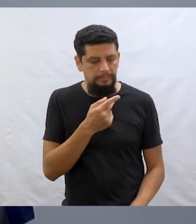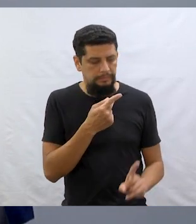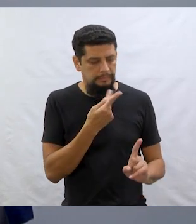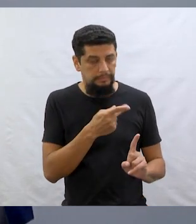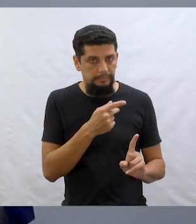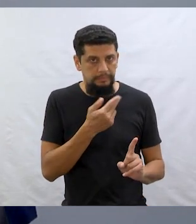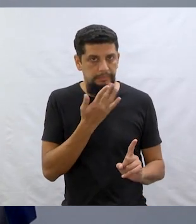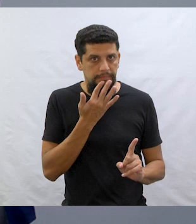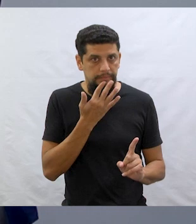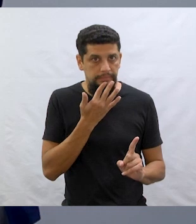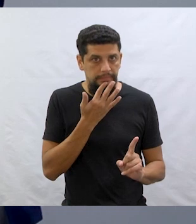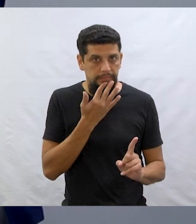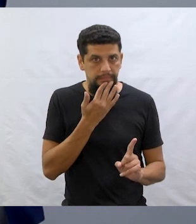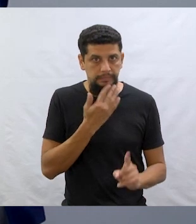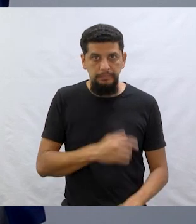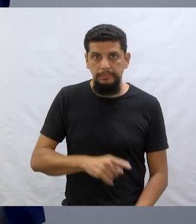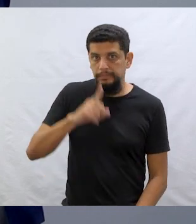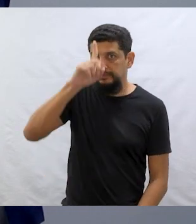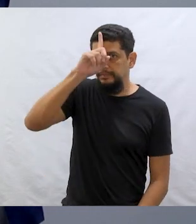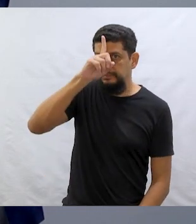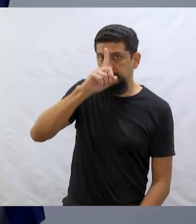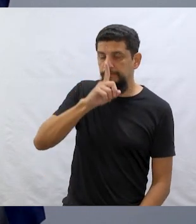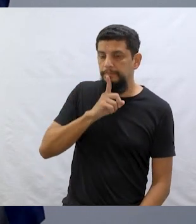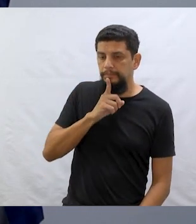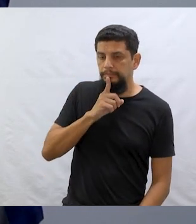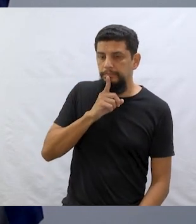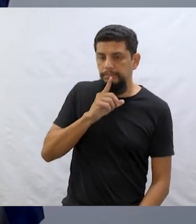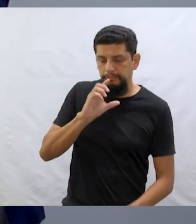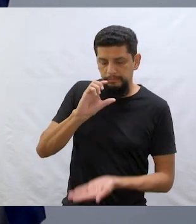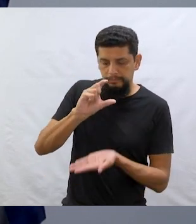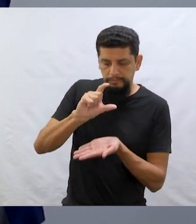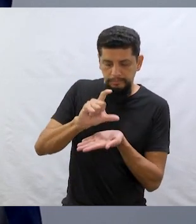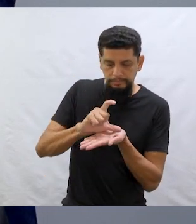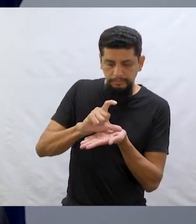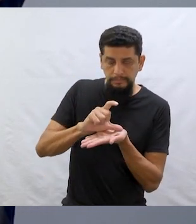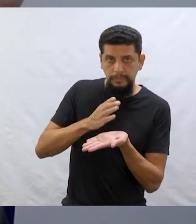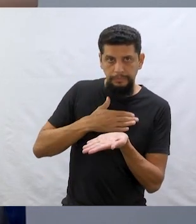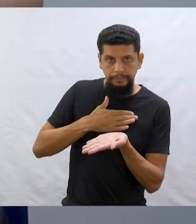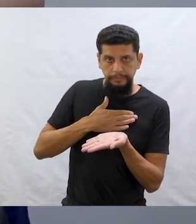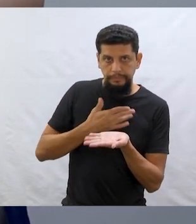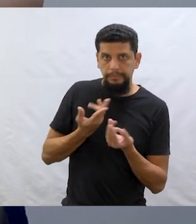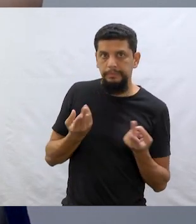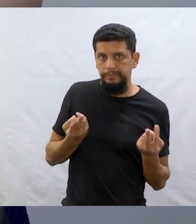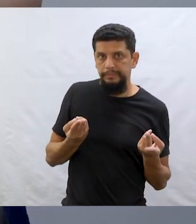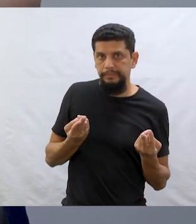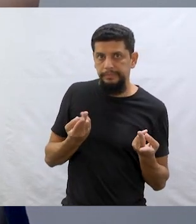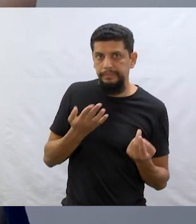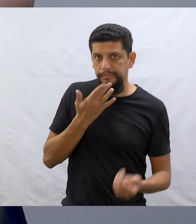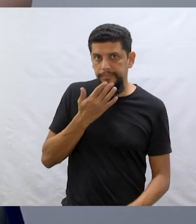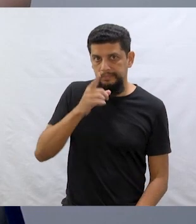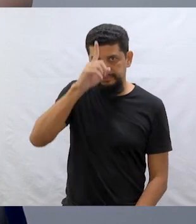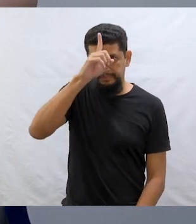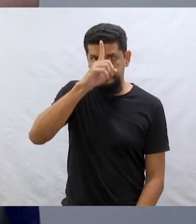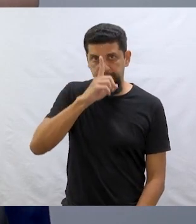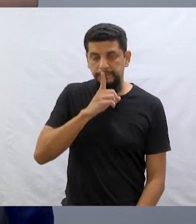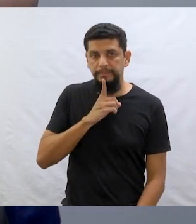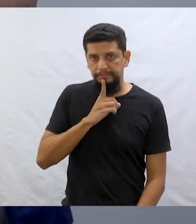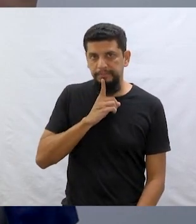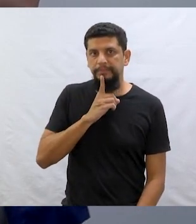Cris? Este pintinho aqui, ele é amarelinho. O meu também é